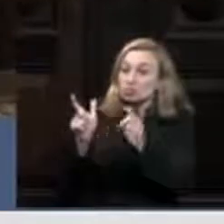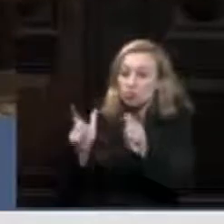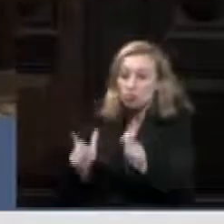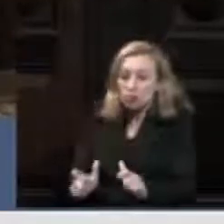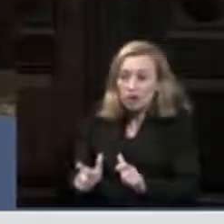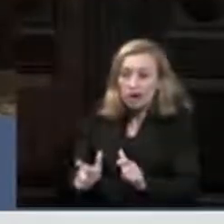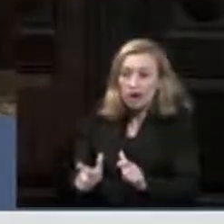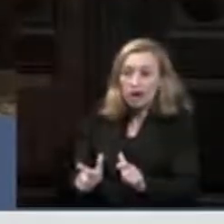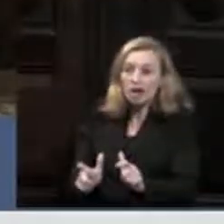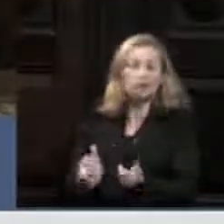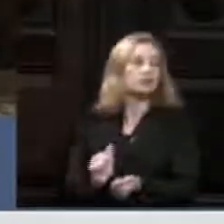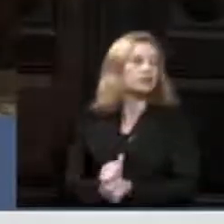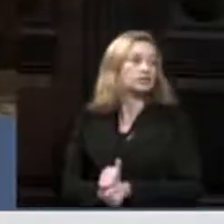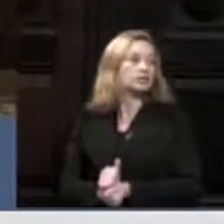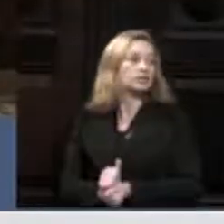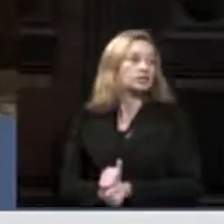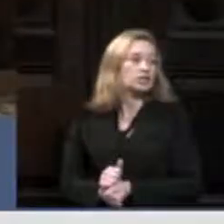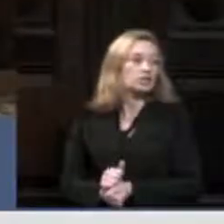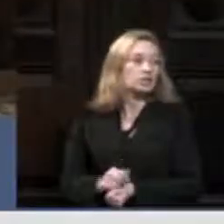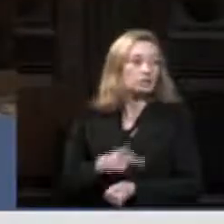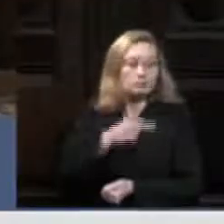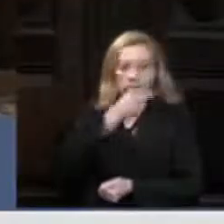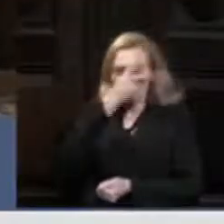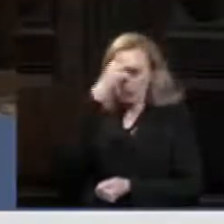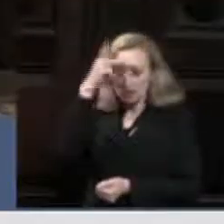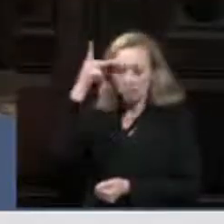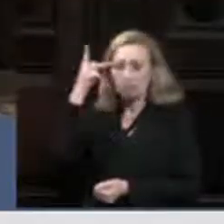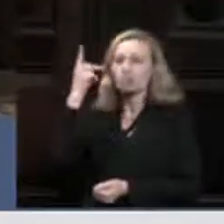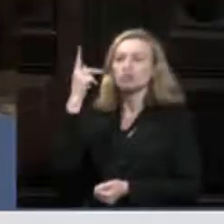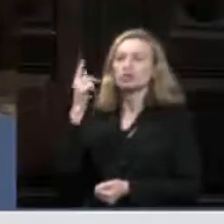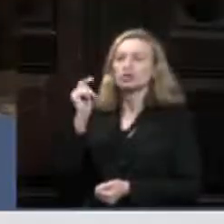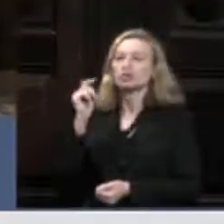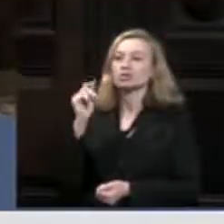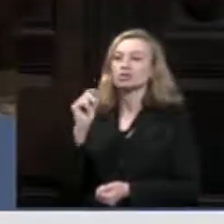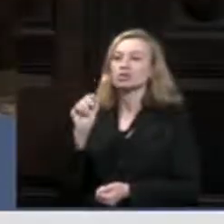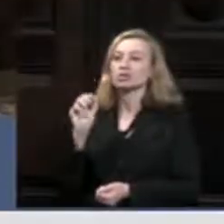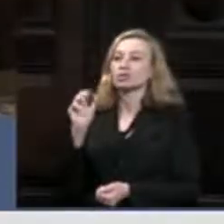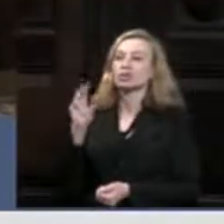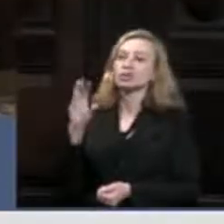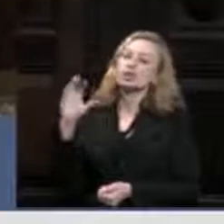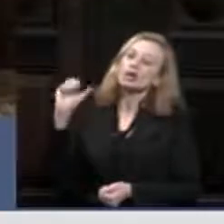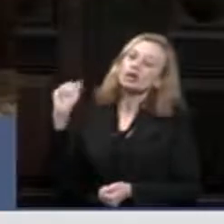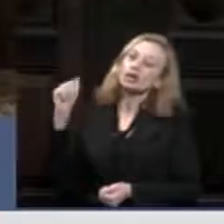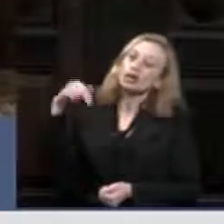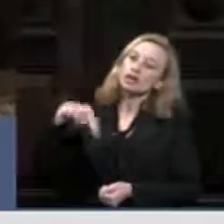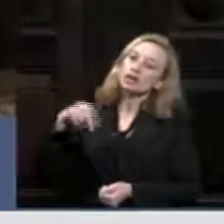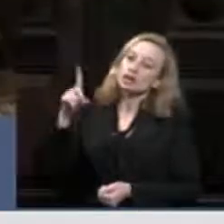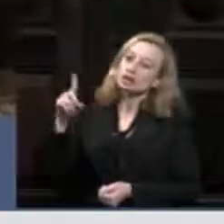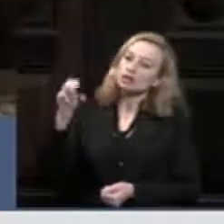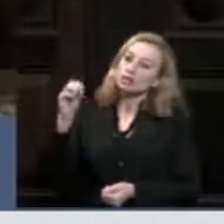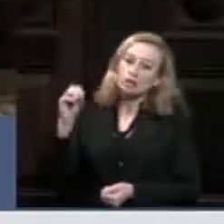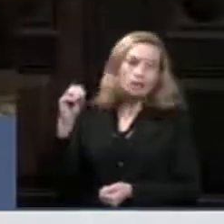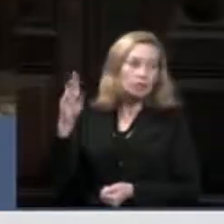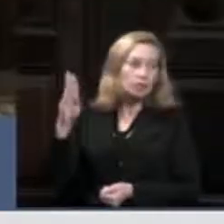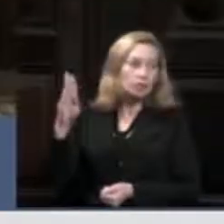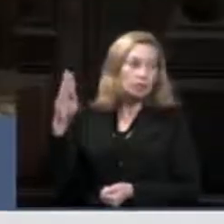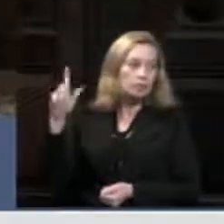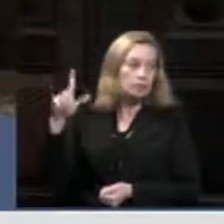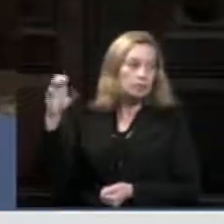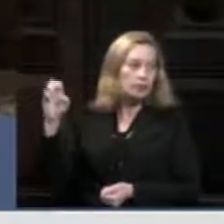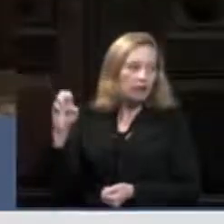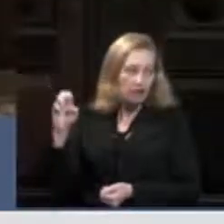gente do candomblé, vestida a rigor, com as indumentárias e os